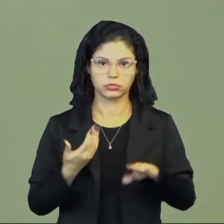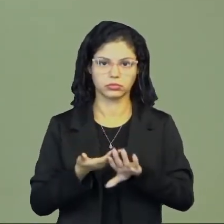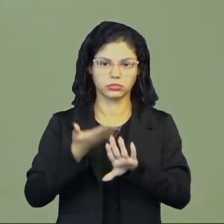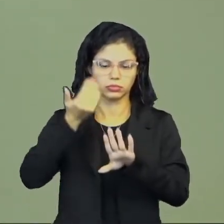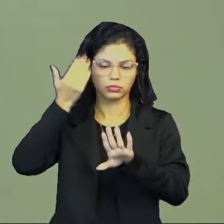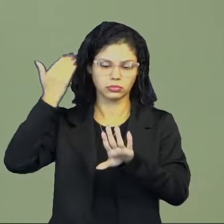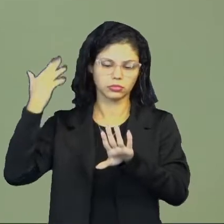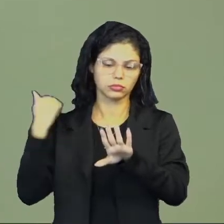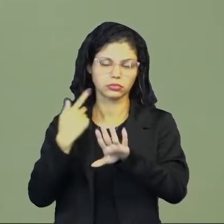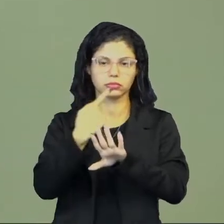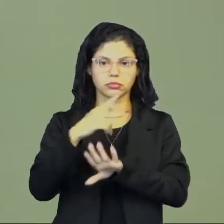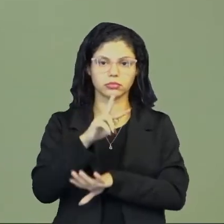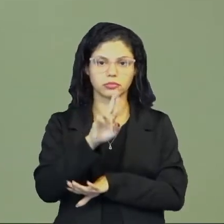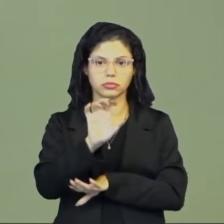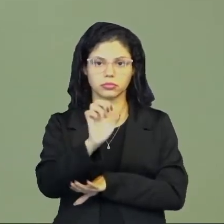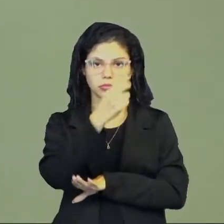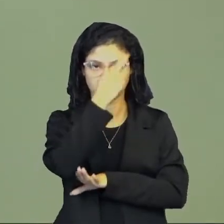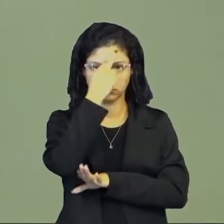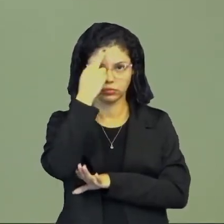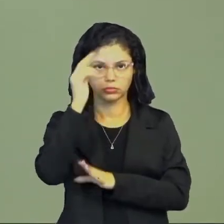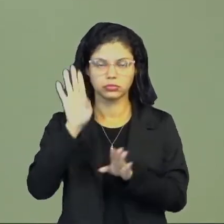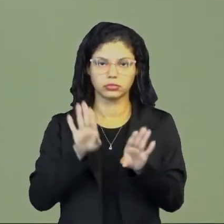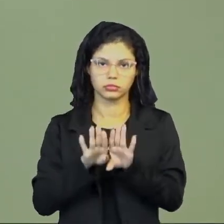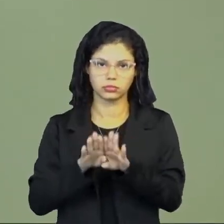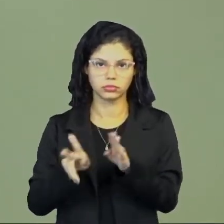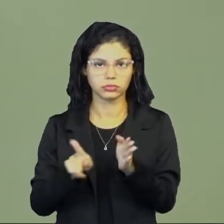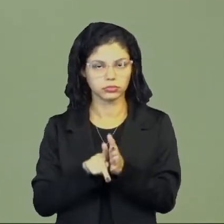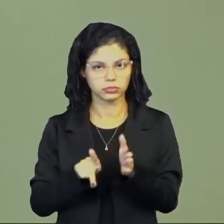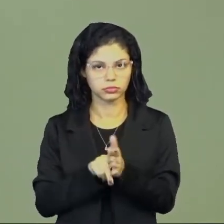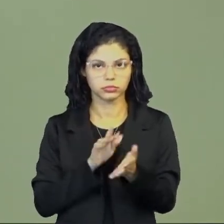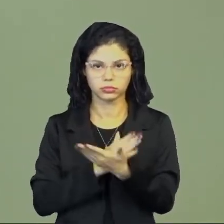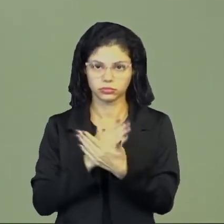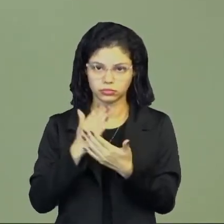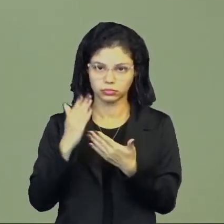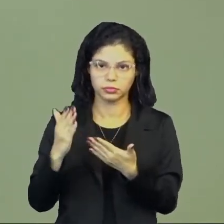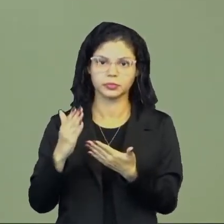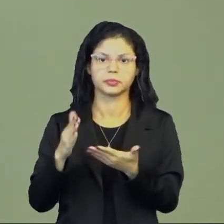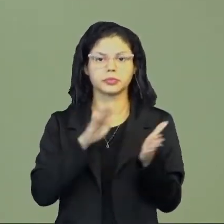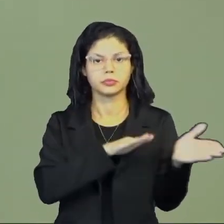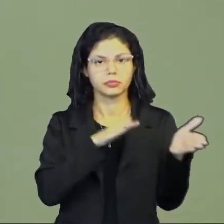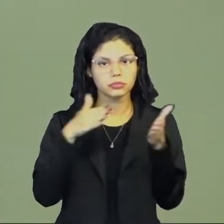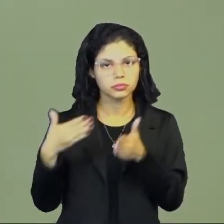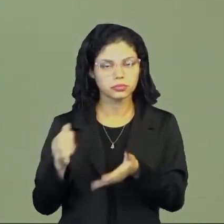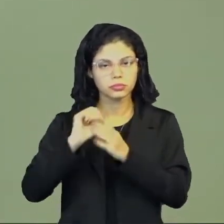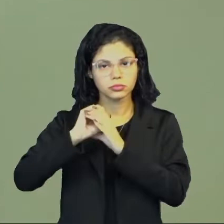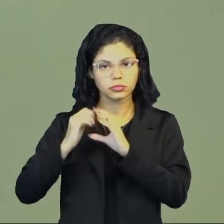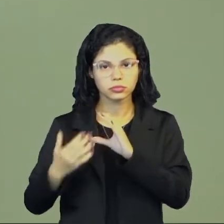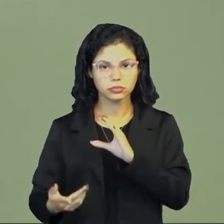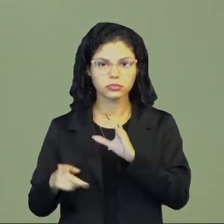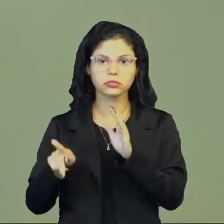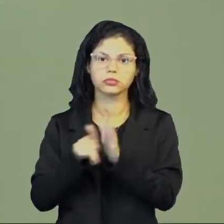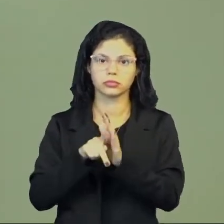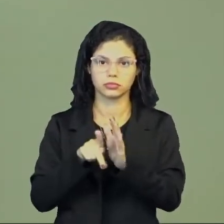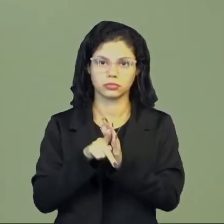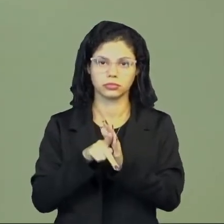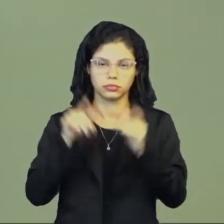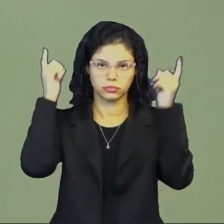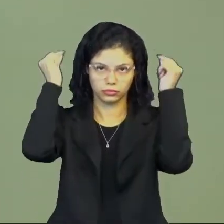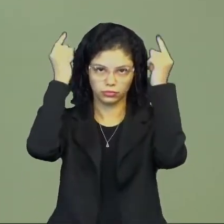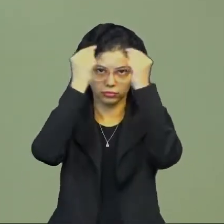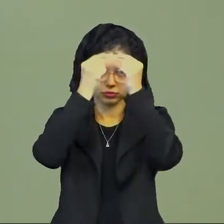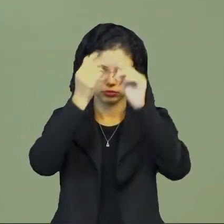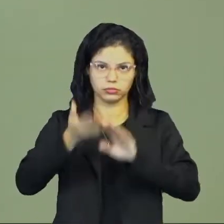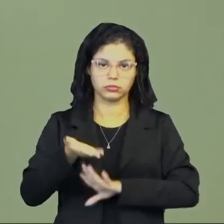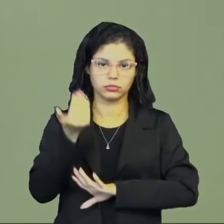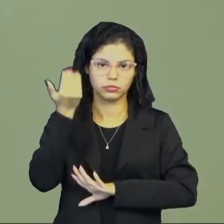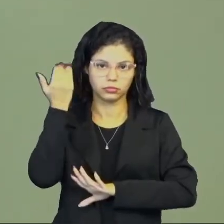na pré-história, mas o teatro em si, ele começa a ter essa característica lá na Grécia